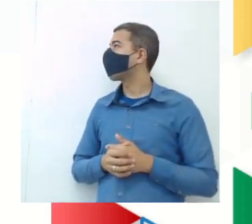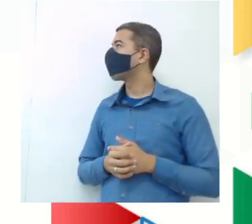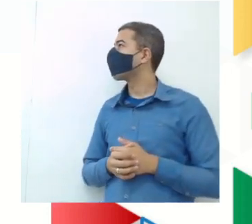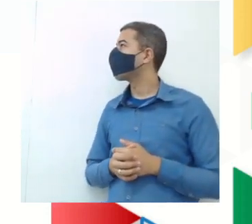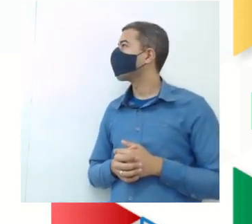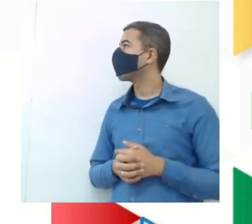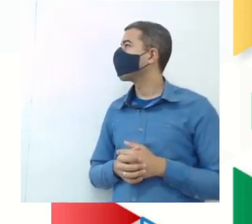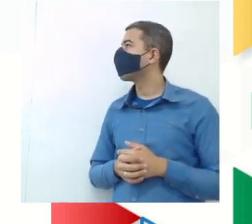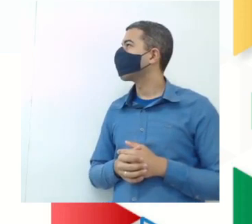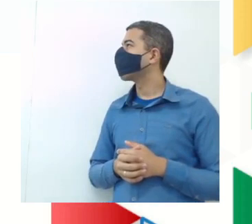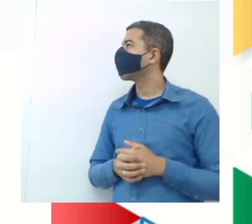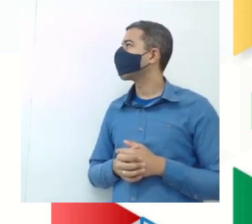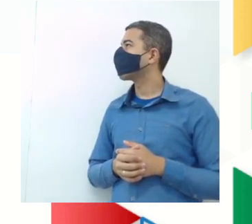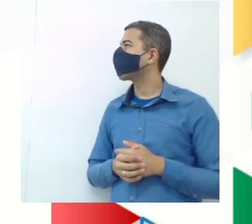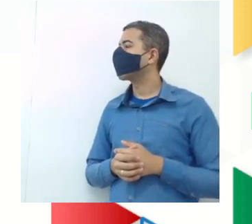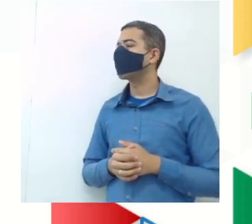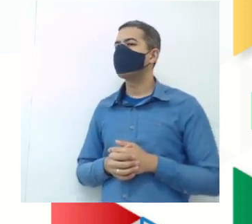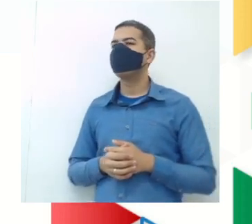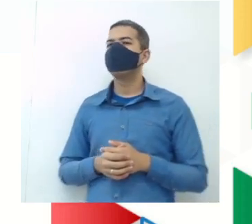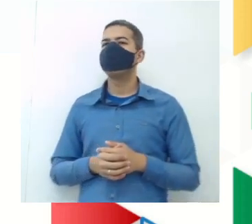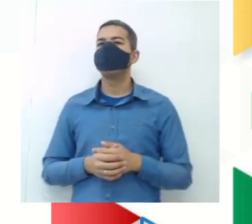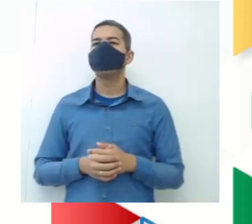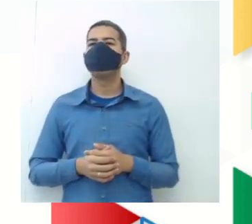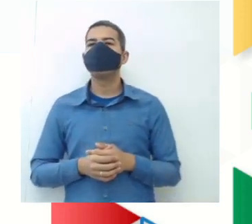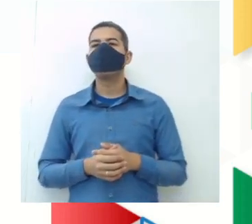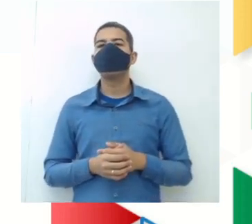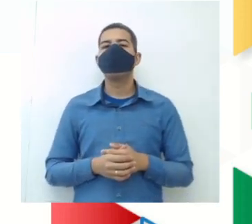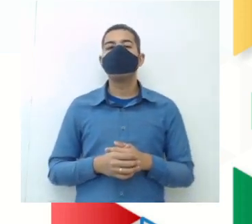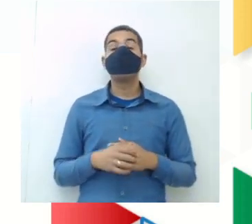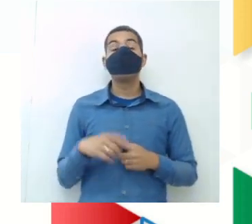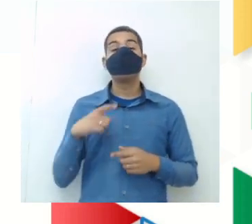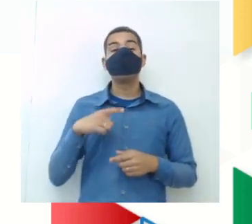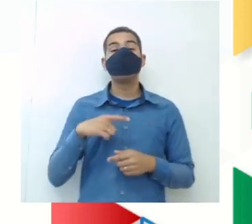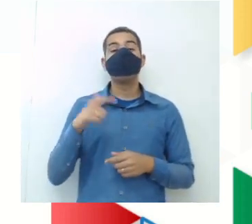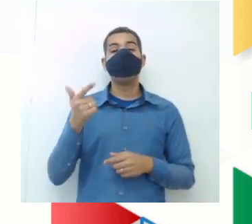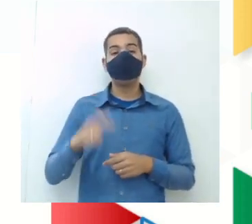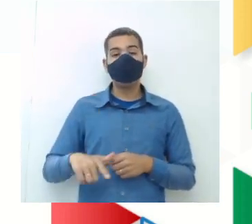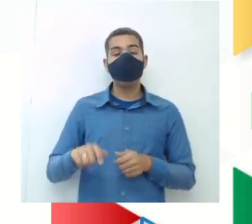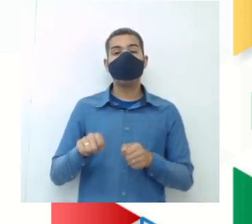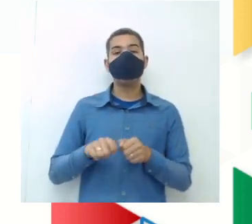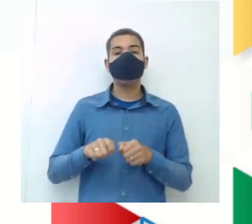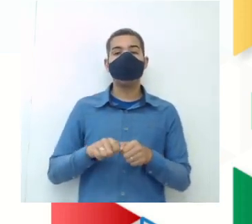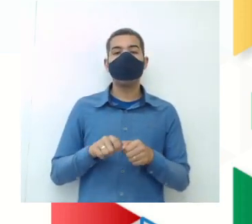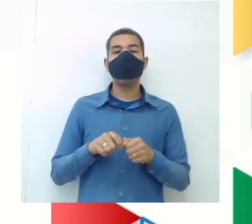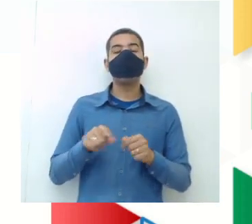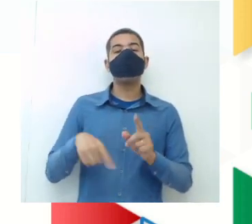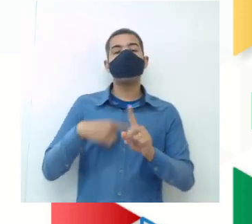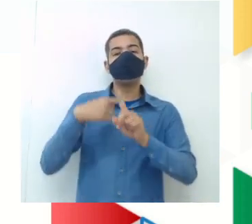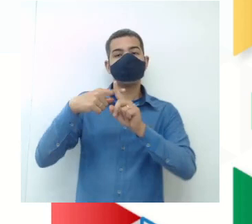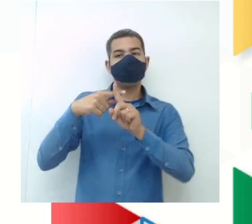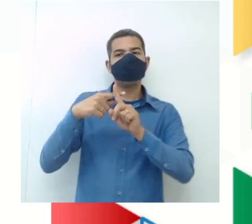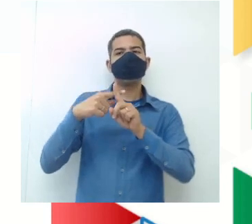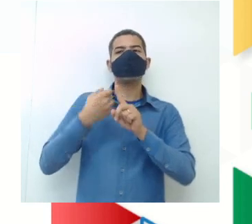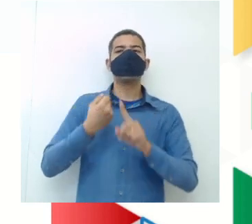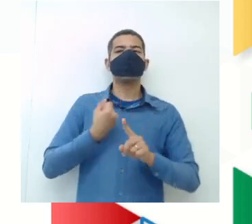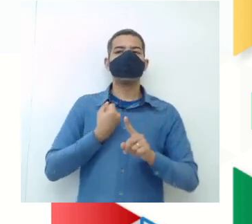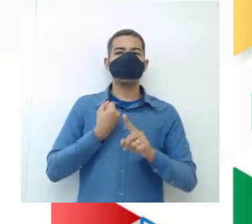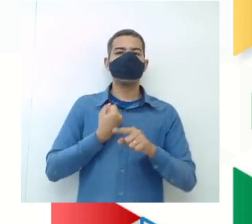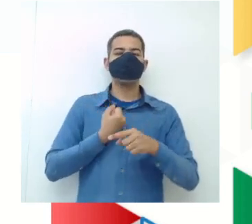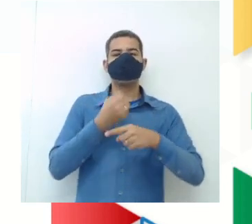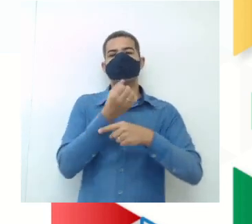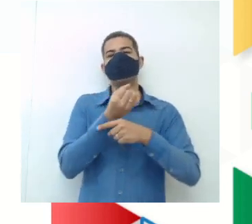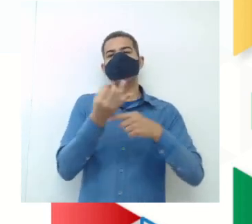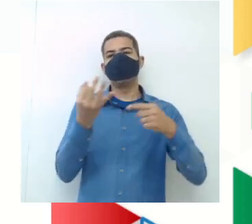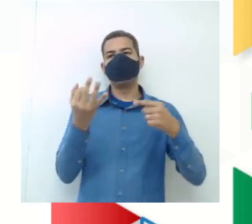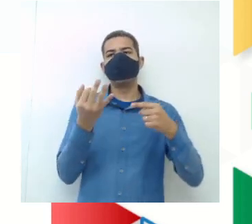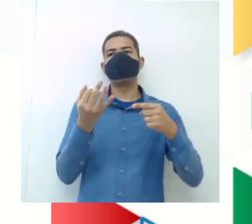6. Tá aí, ó. Agora, denominadores iguais, eu vou repetir o denominador e somar os numeradores. Então, eu